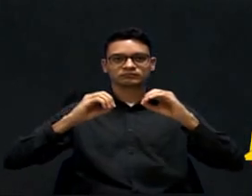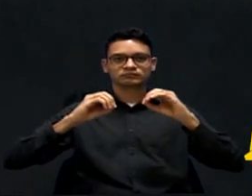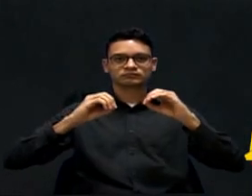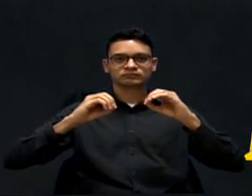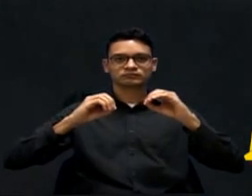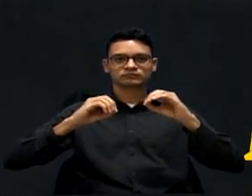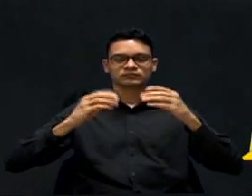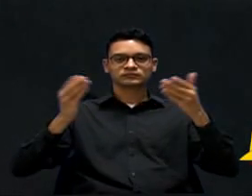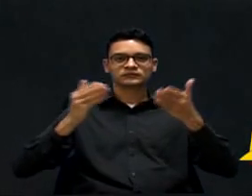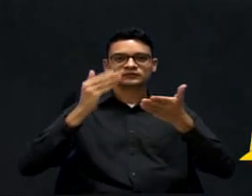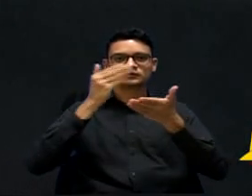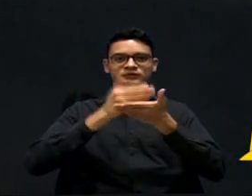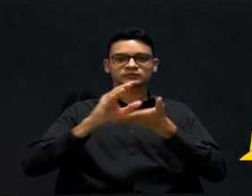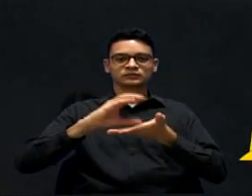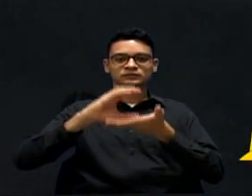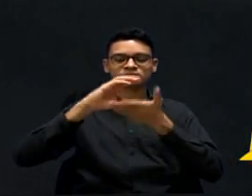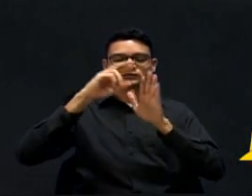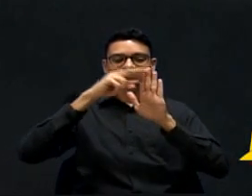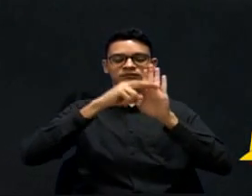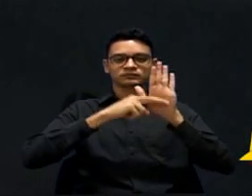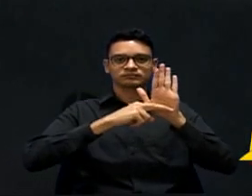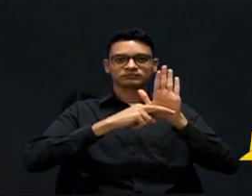zerasse o painel para nós entrar na comissão de redação.